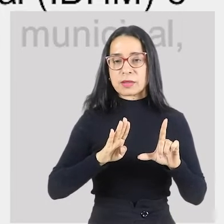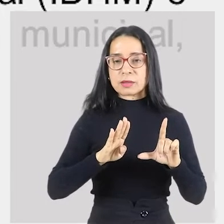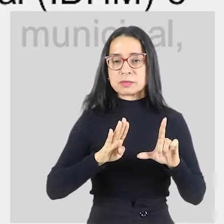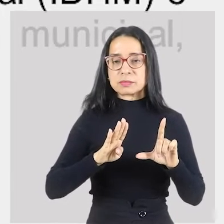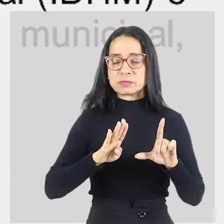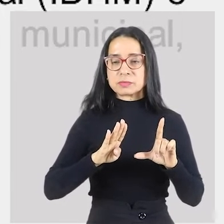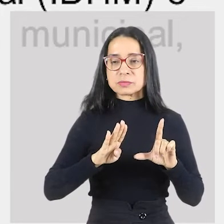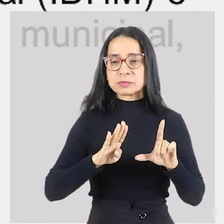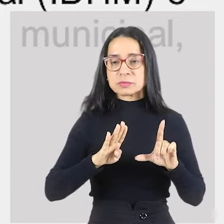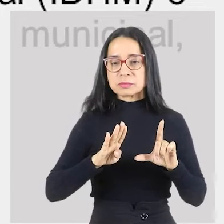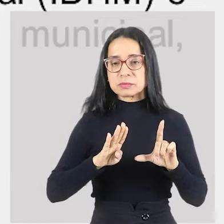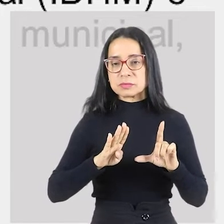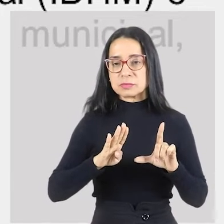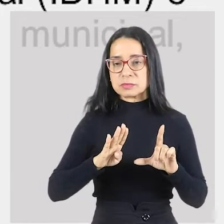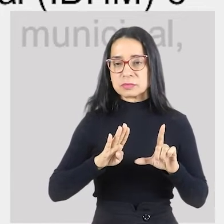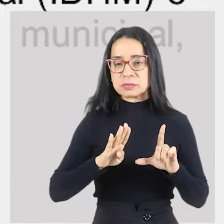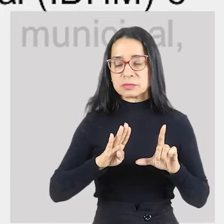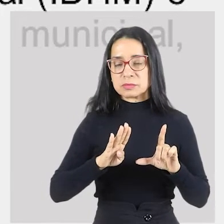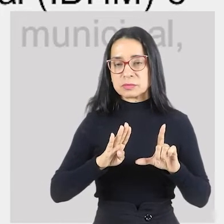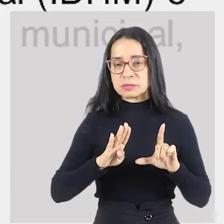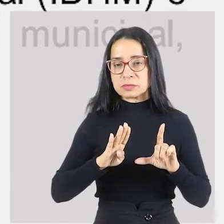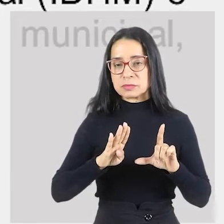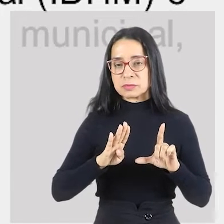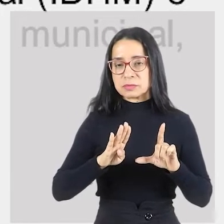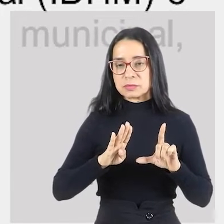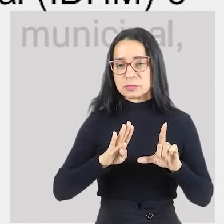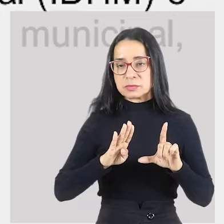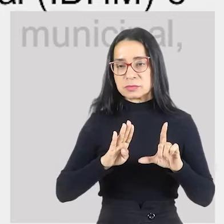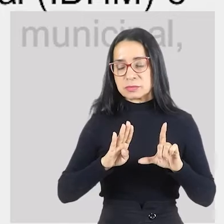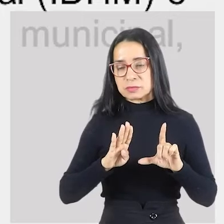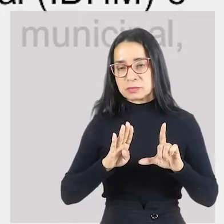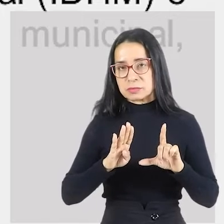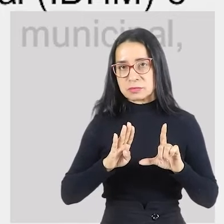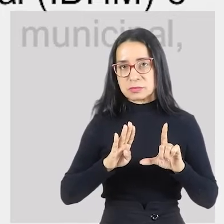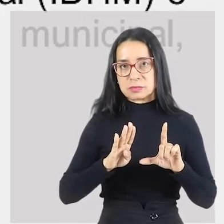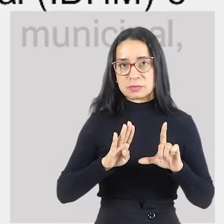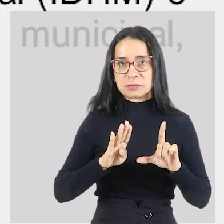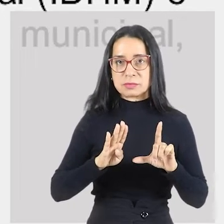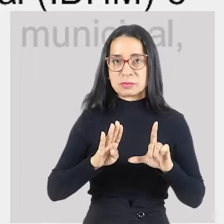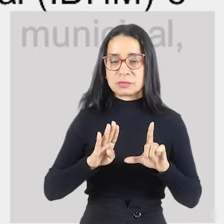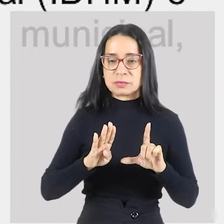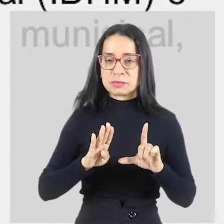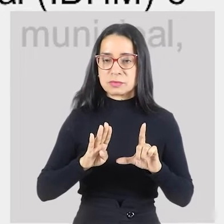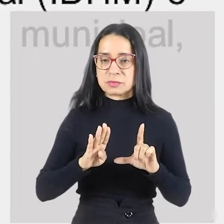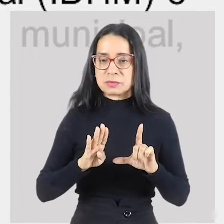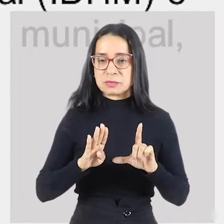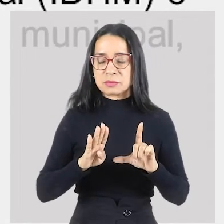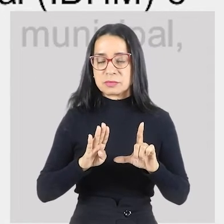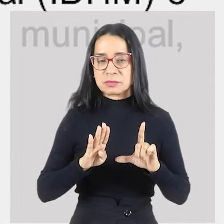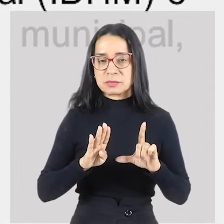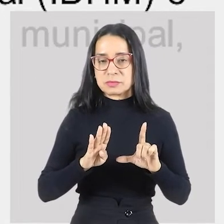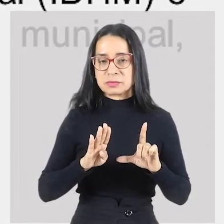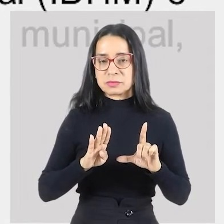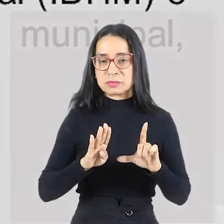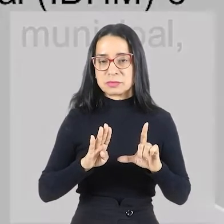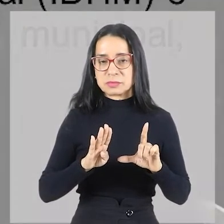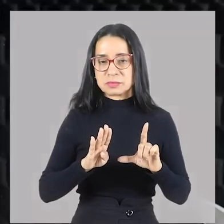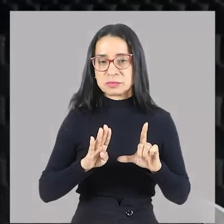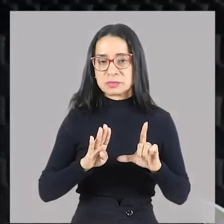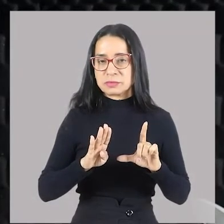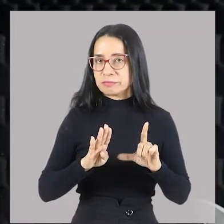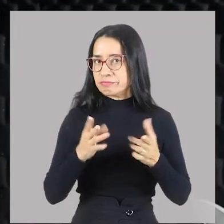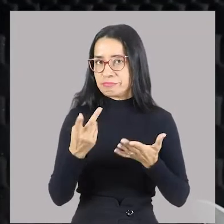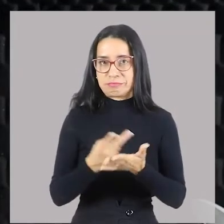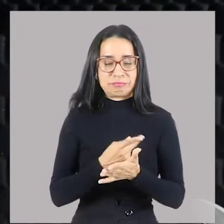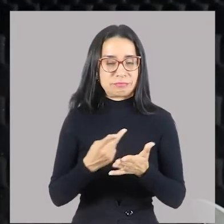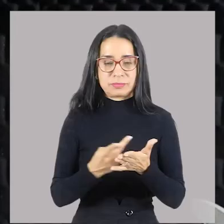do IDH ao nível municipal, contemplando a questão da extensão físico-territorial.